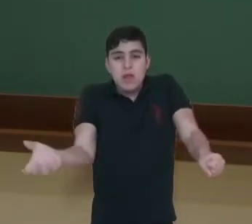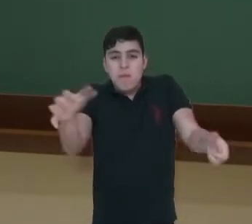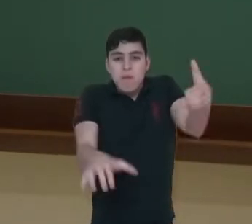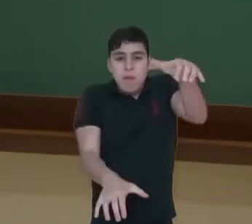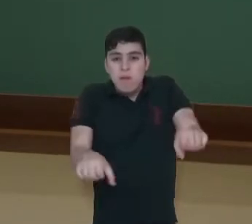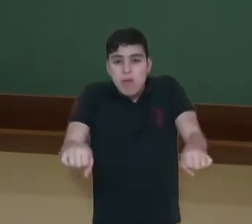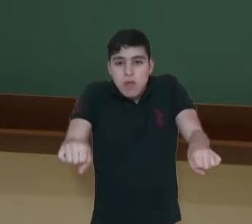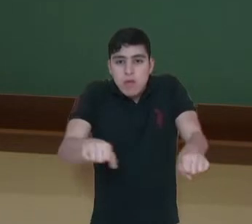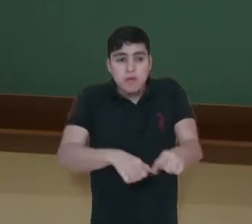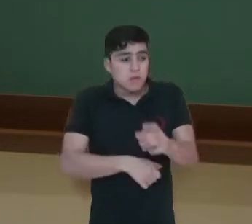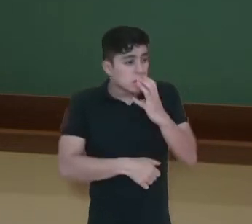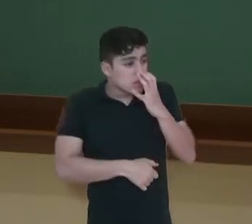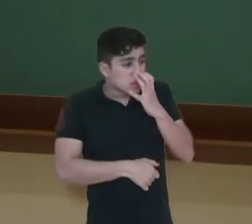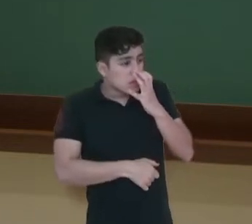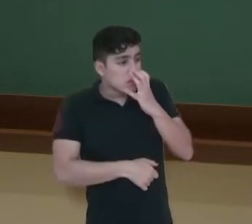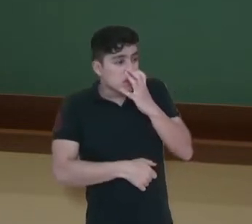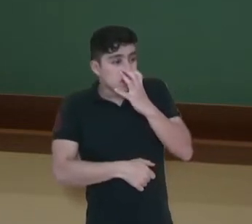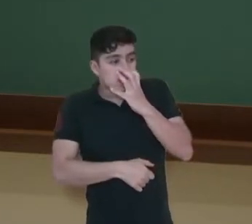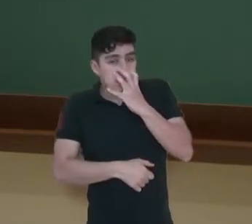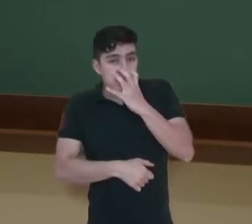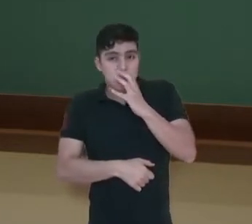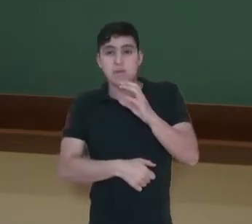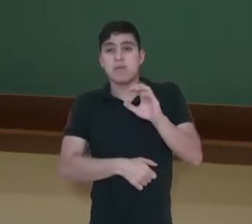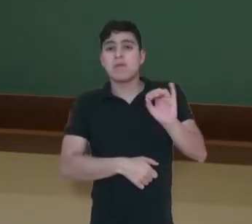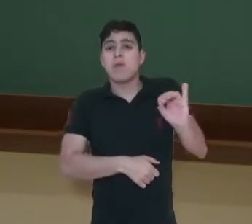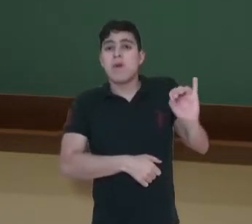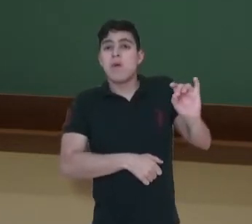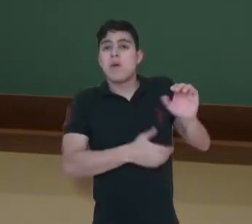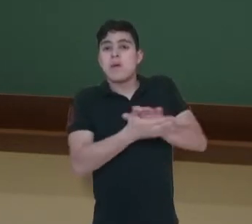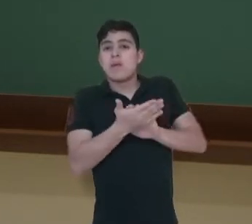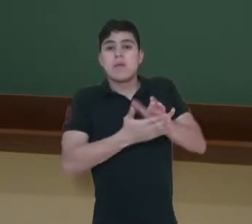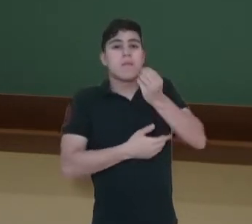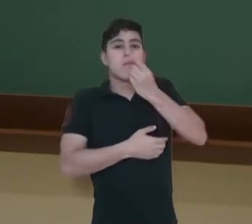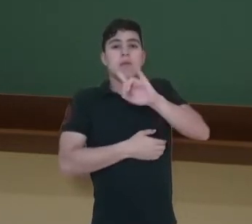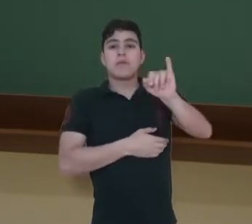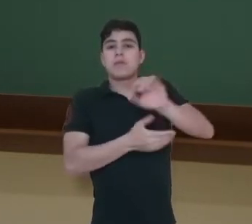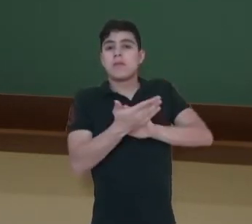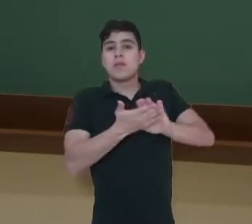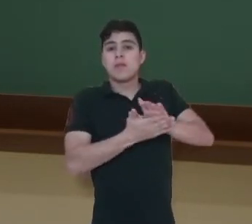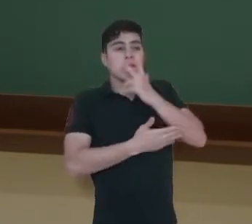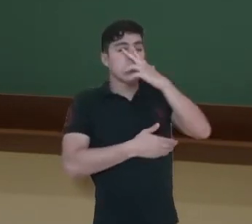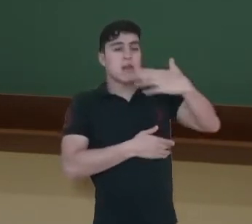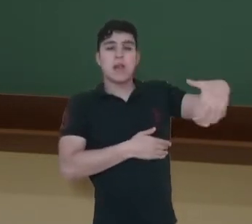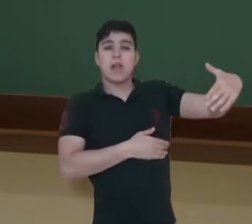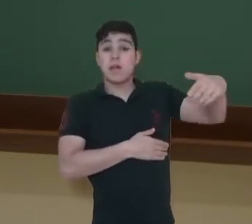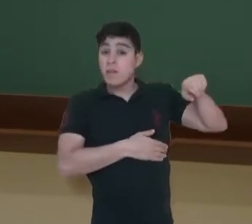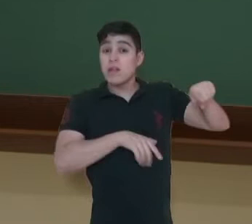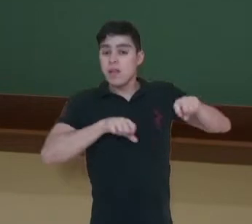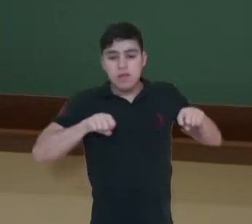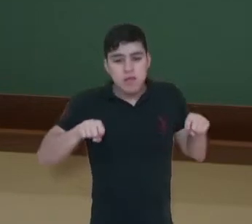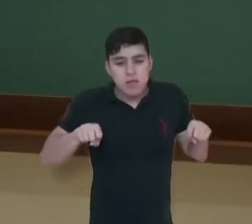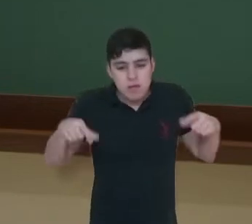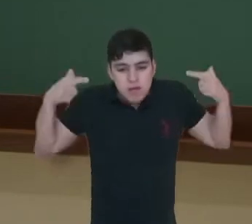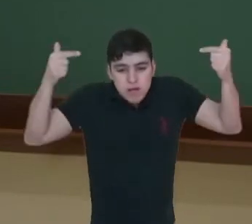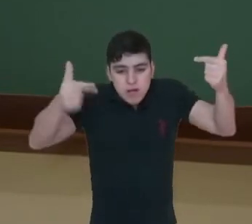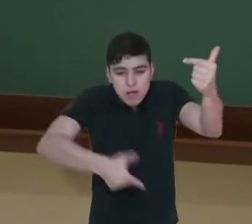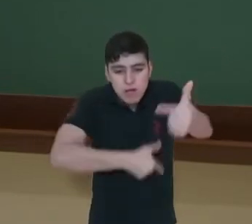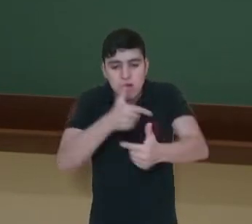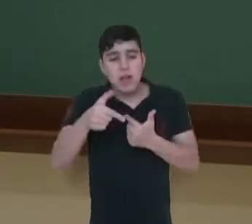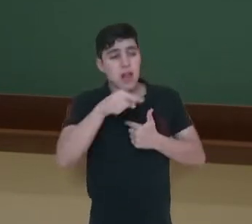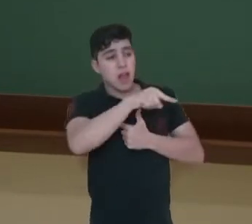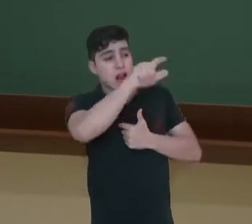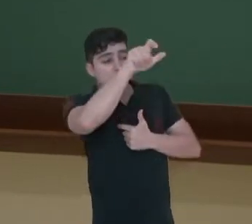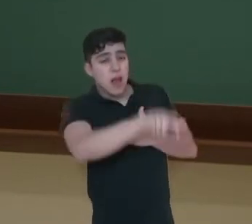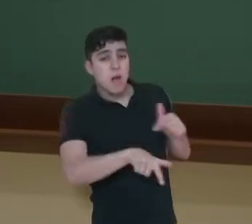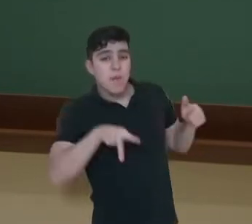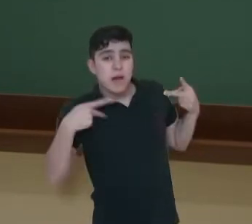por essa pessoa, muitas vezes a pessoa não dá nem bom dia, nem boa tarde para essa pessoa, finge que essa pessoa não existe, mas é um ser humano também. Então nas comunidades muitas vezes